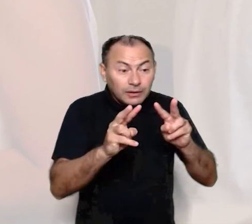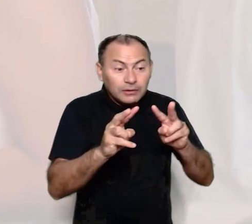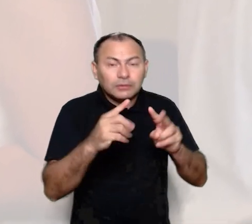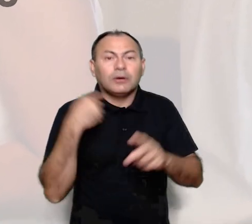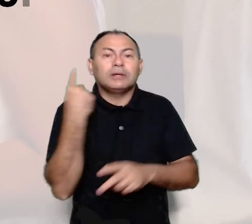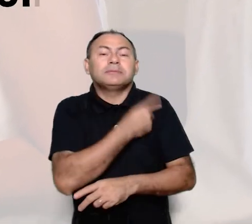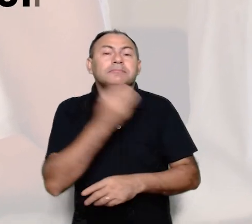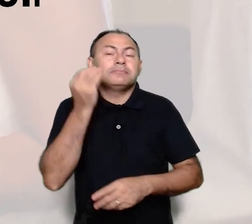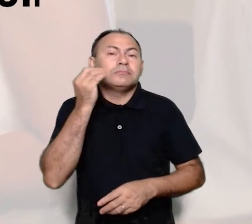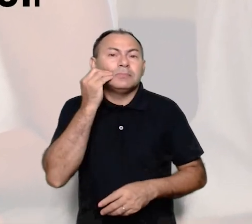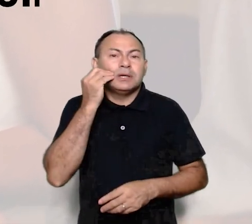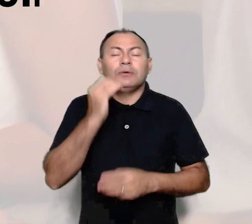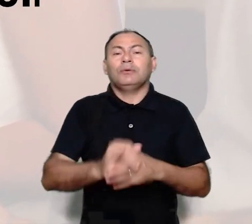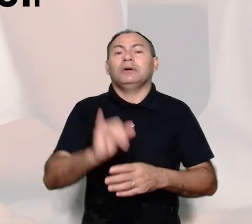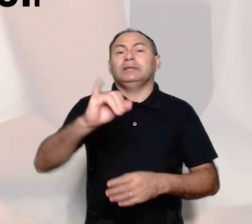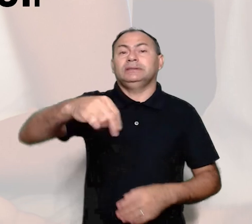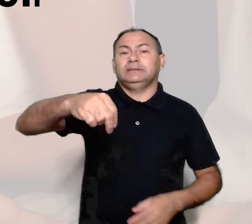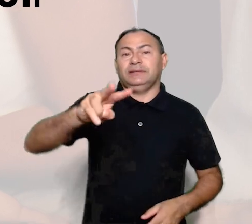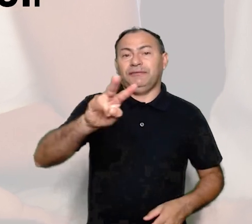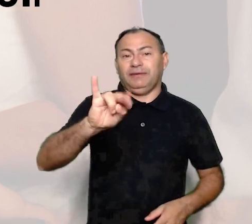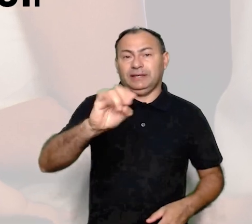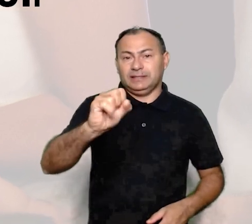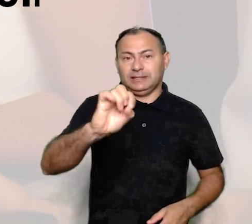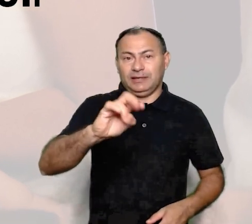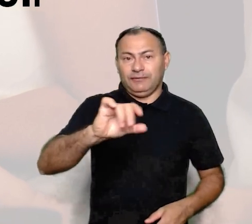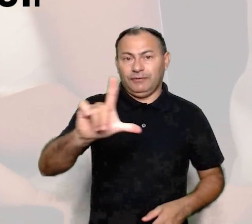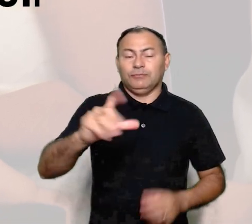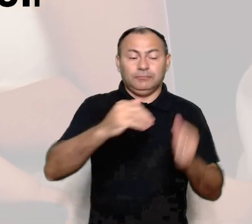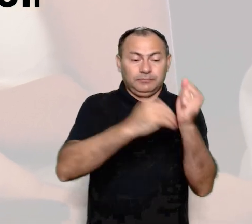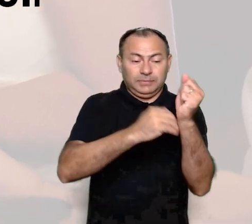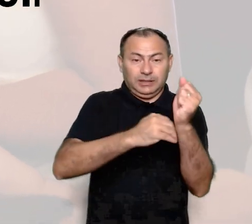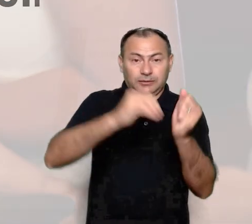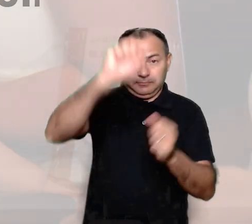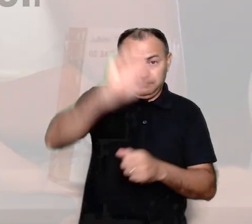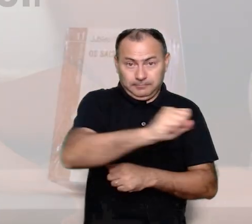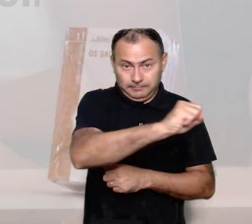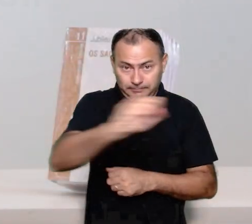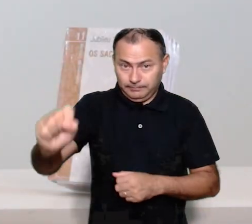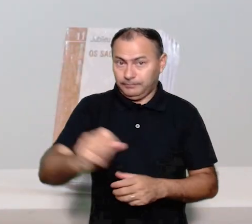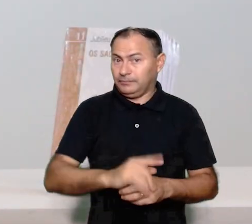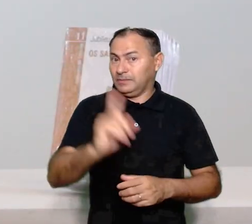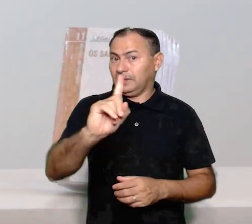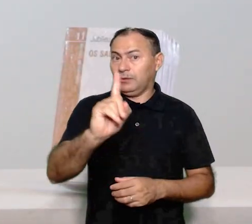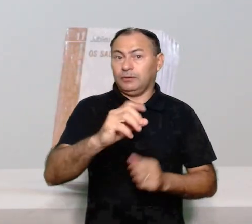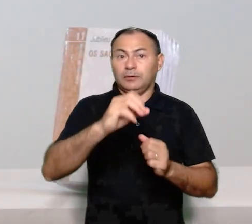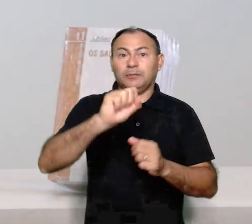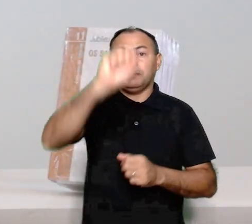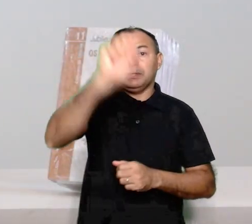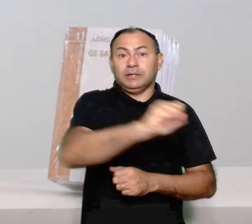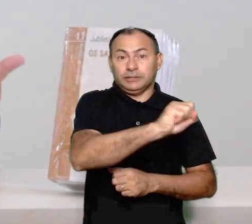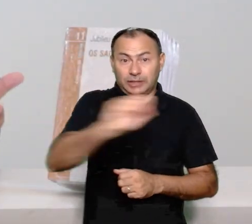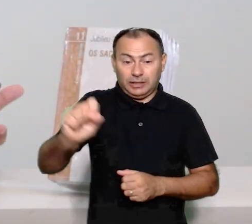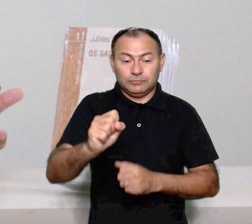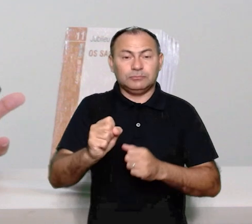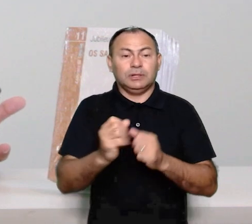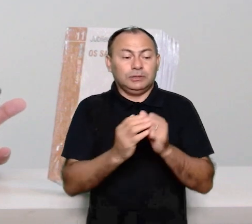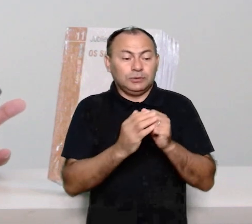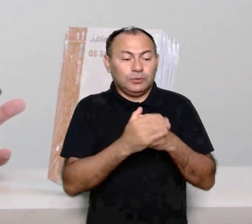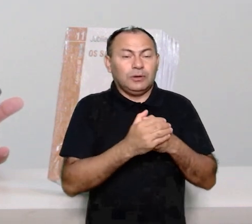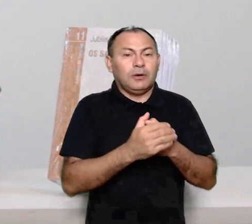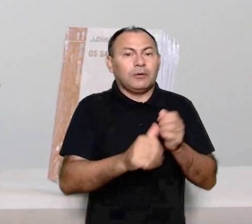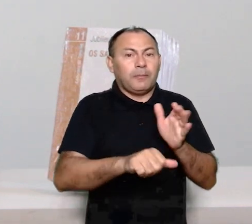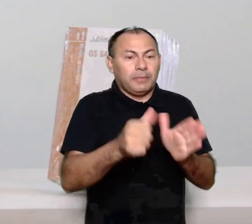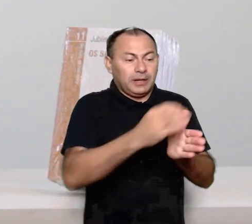nós experimentamos o invisível. O mistério dos sacramentos não é esse mistério escondido, como nós vimos no